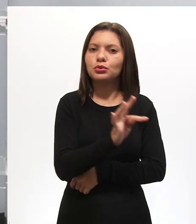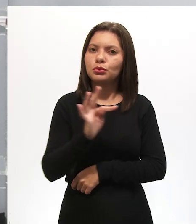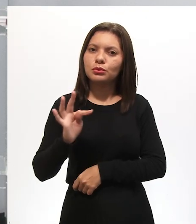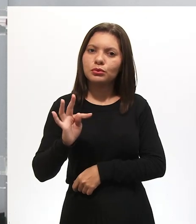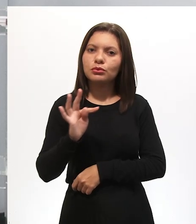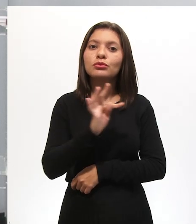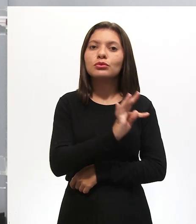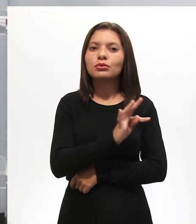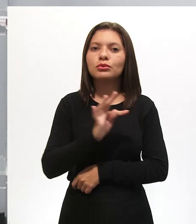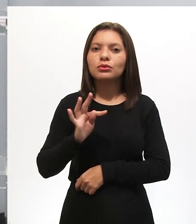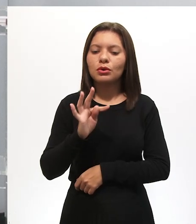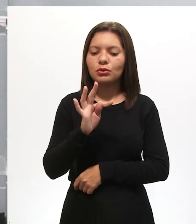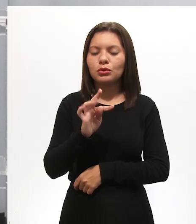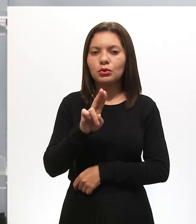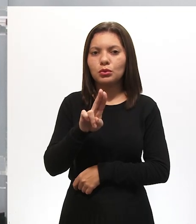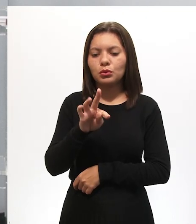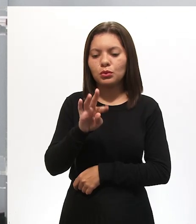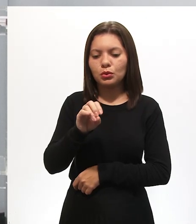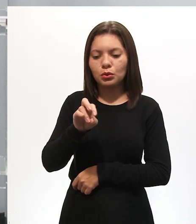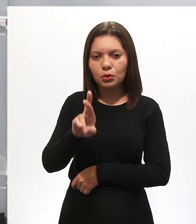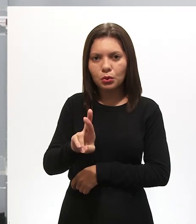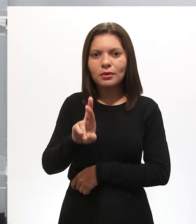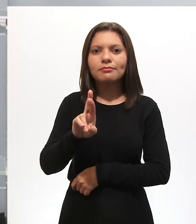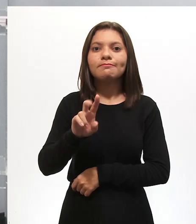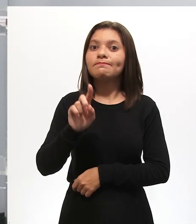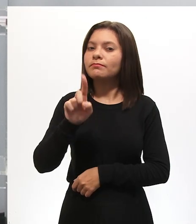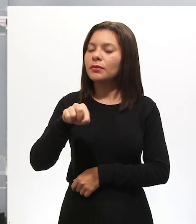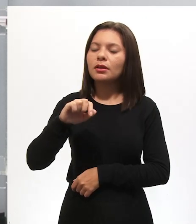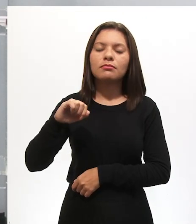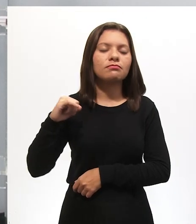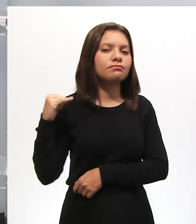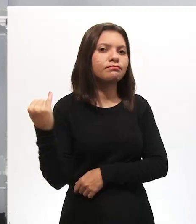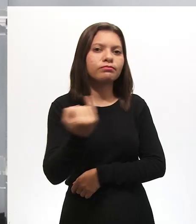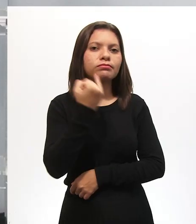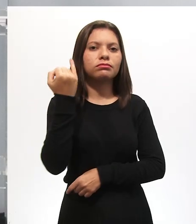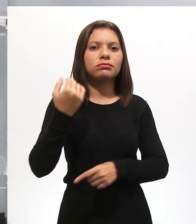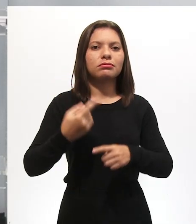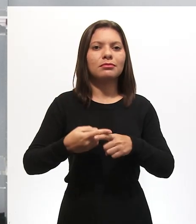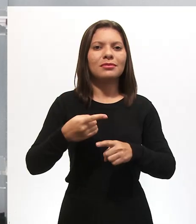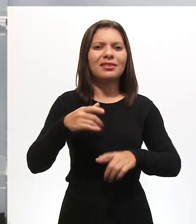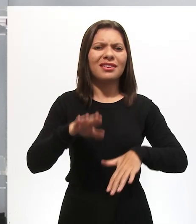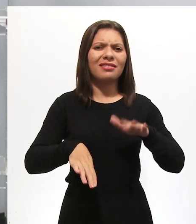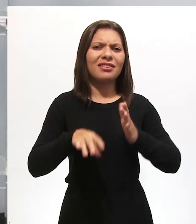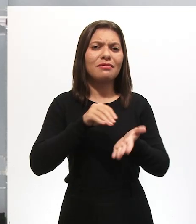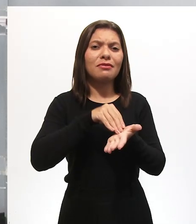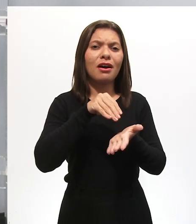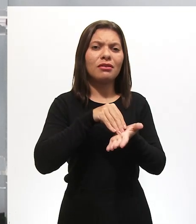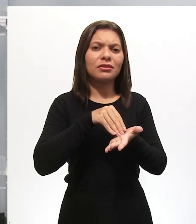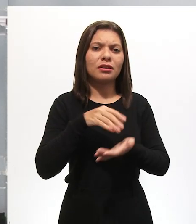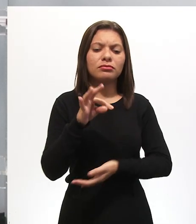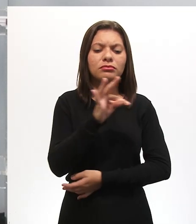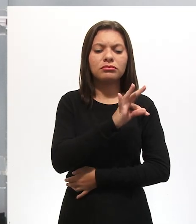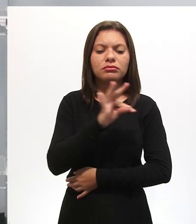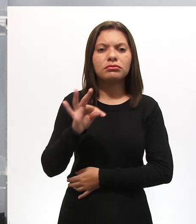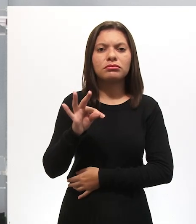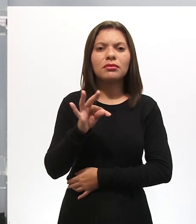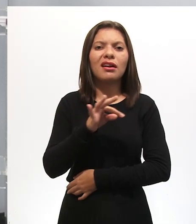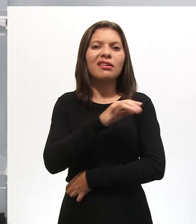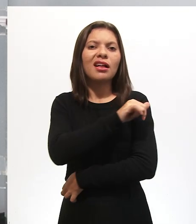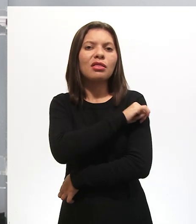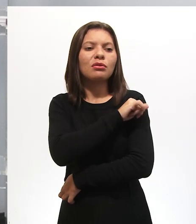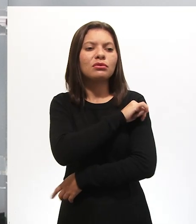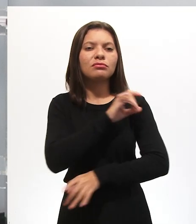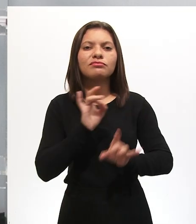ter um tutor. Infelizmente, pela carência de tutores, os alunos não vão tão longe. Eles, infelizmente, em dado